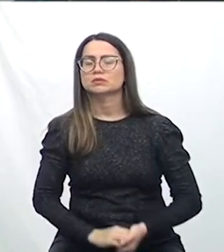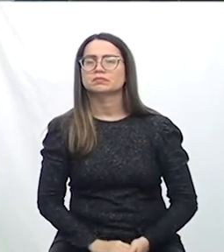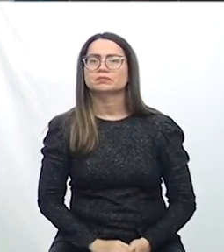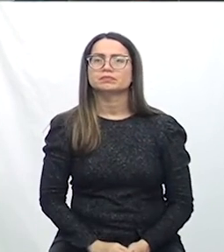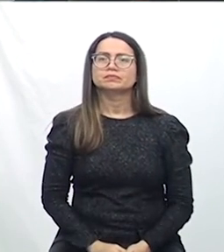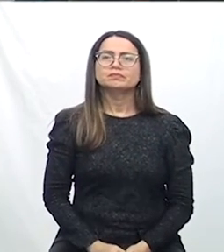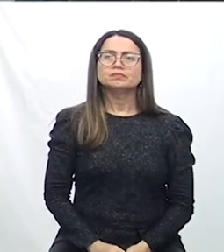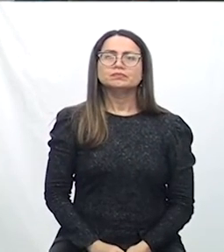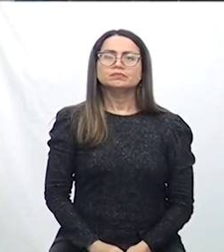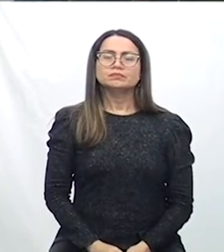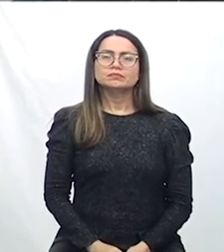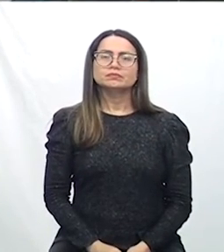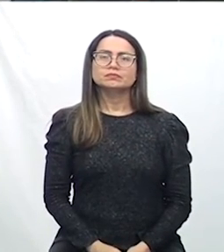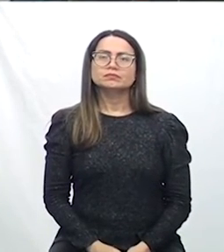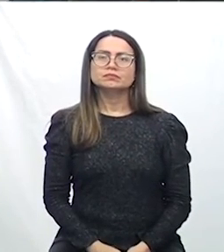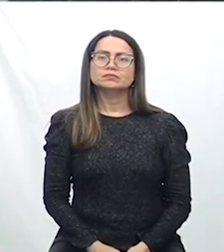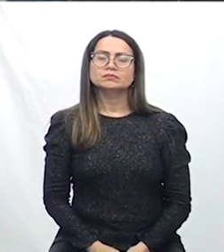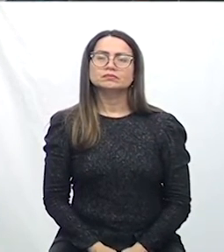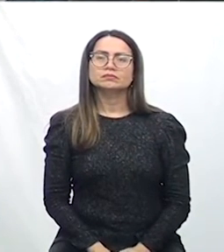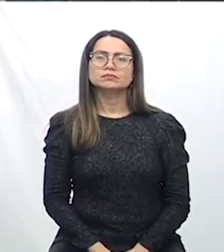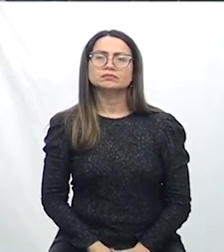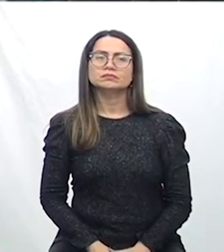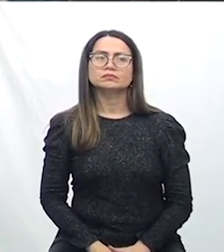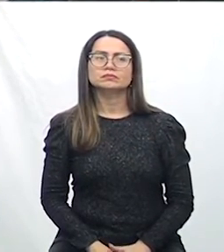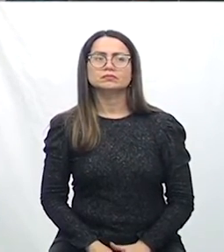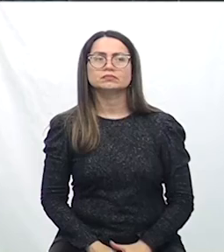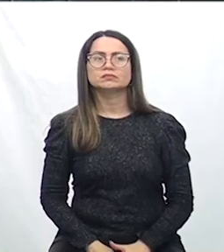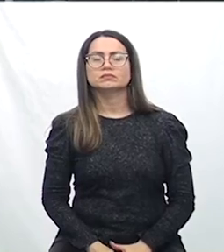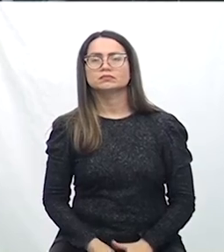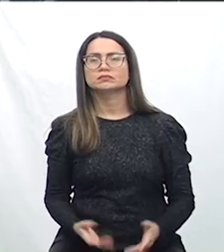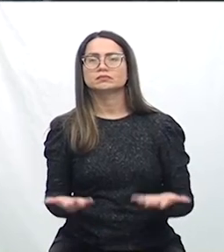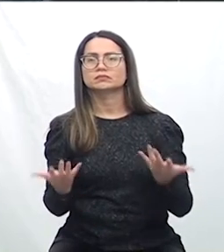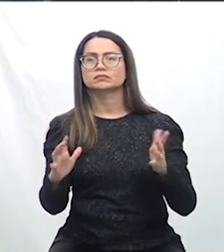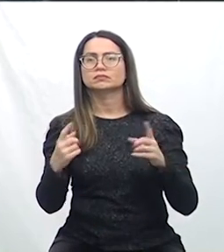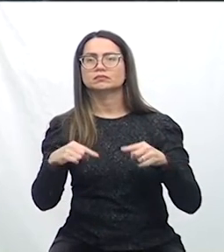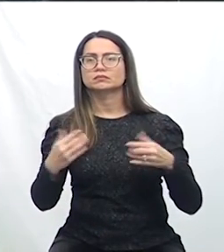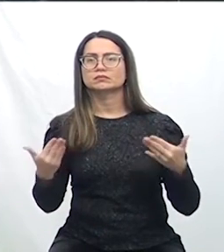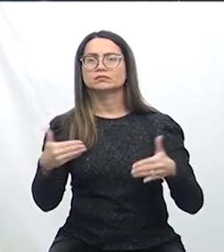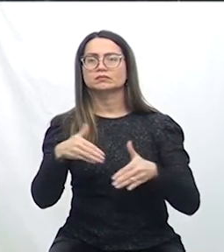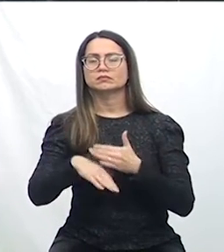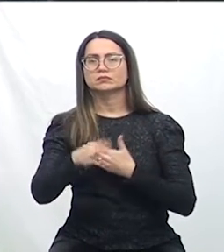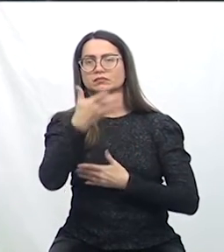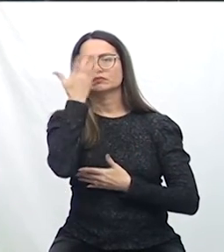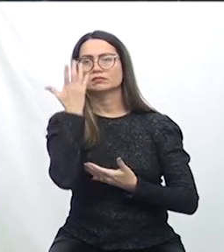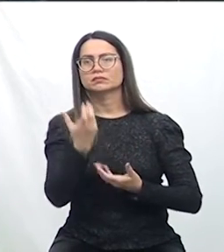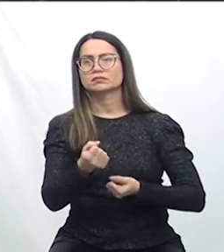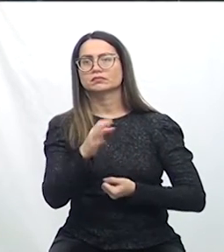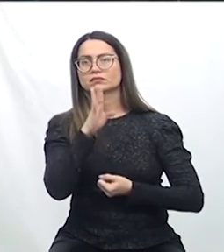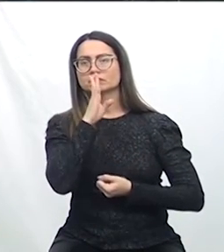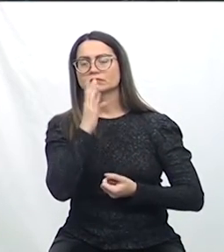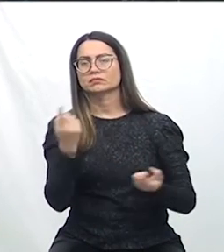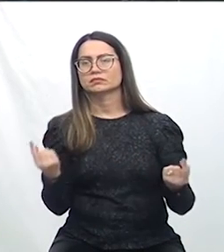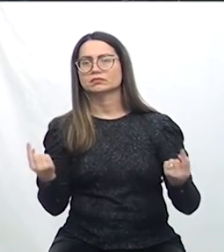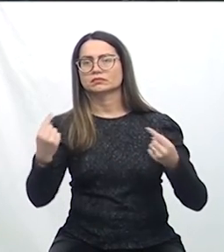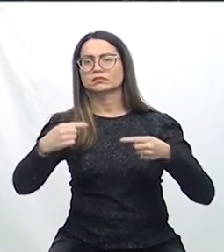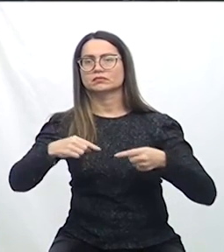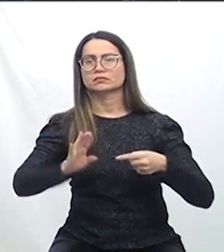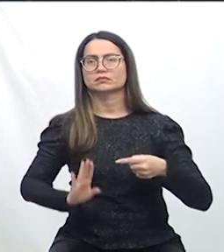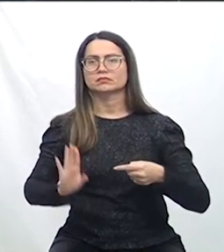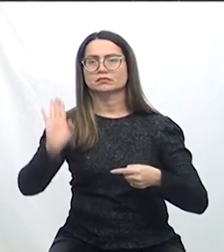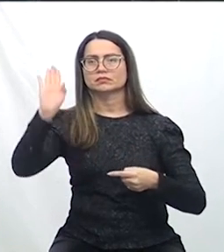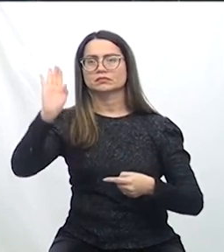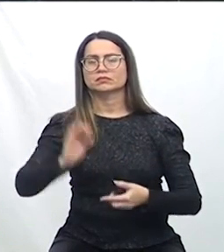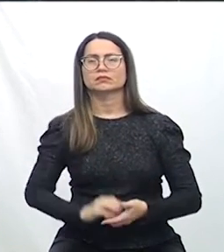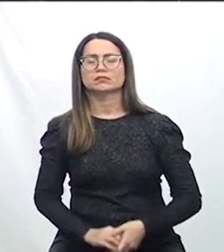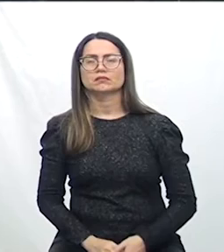O requerimento continua em discussão. Não havendo mais quem queira discutir, está em votação. Os favoráveis permaneçam como estão, os contrários